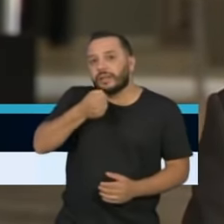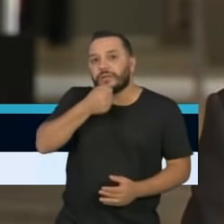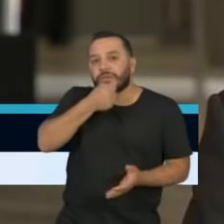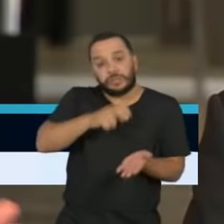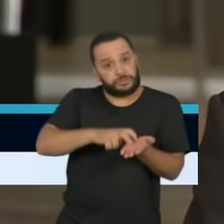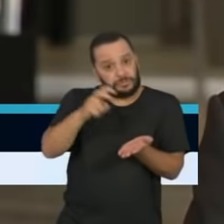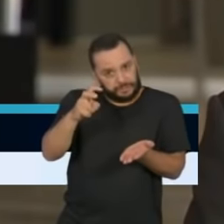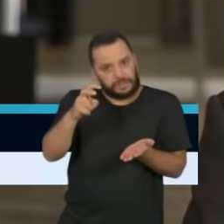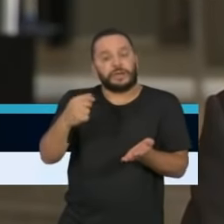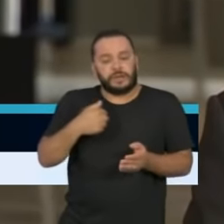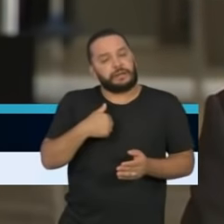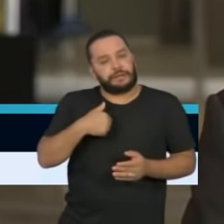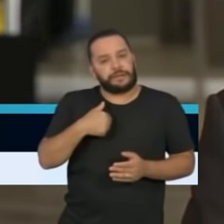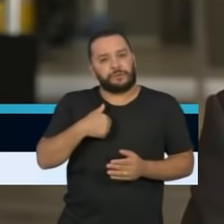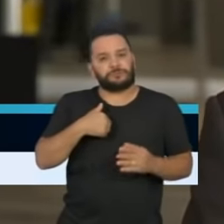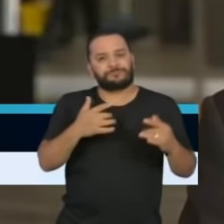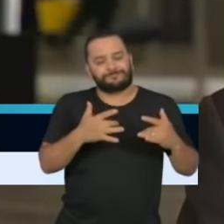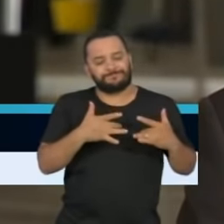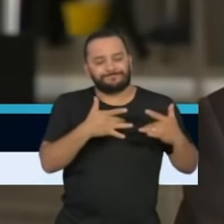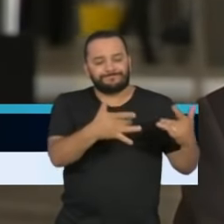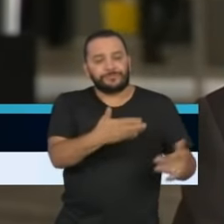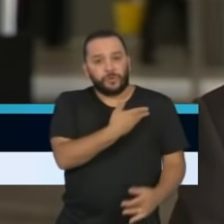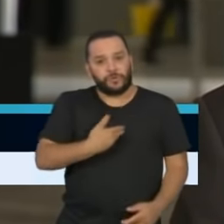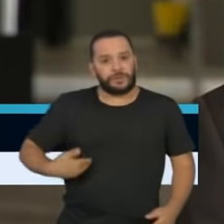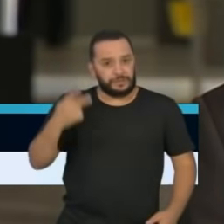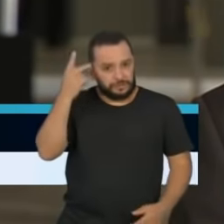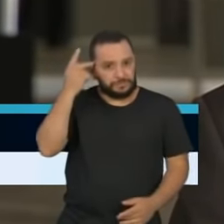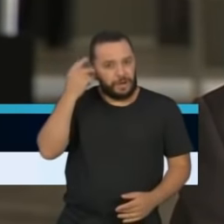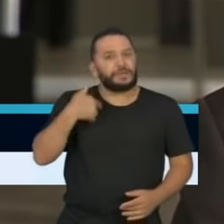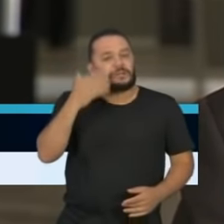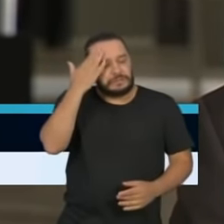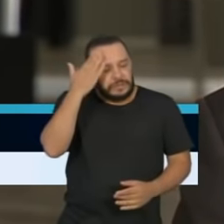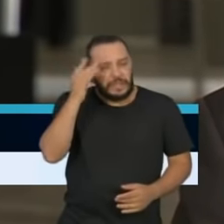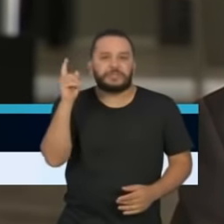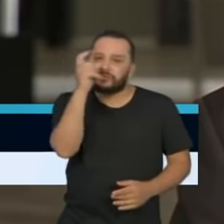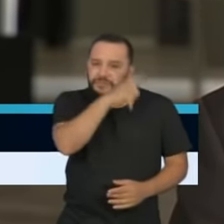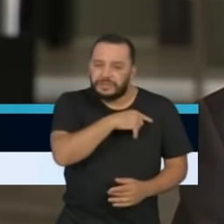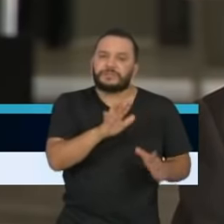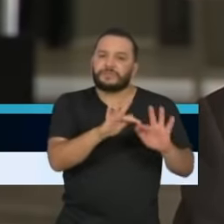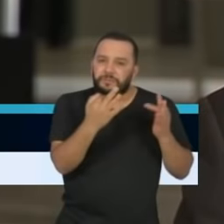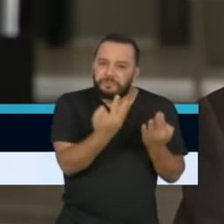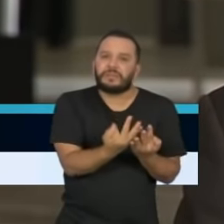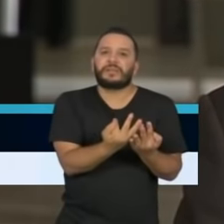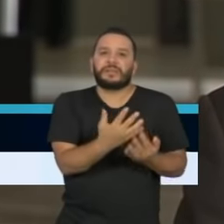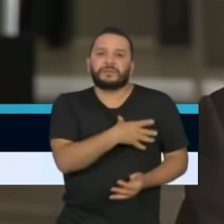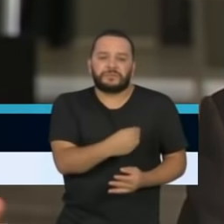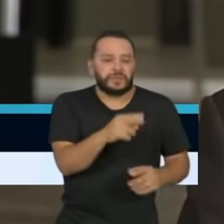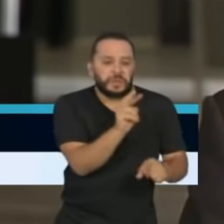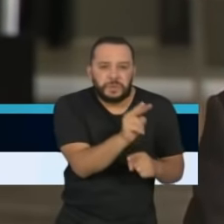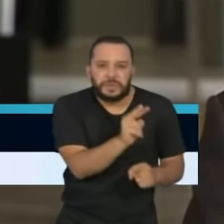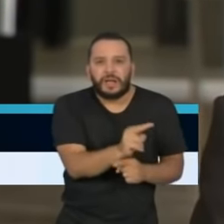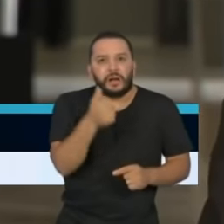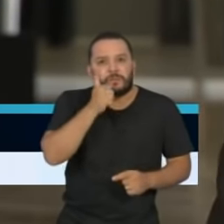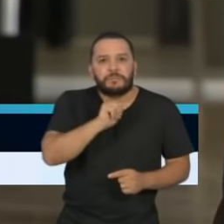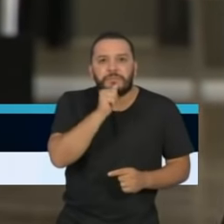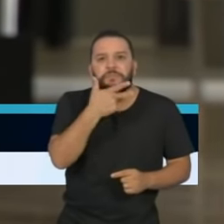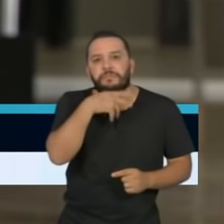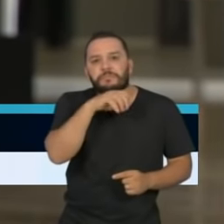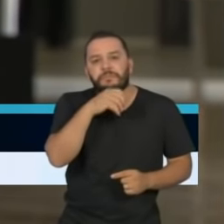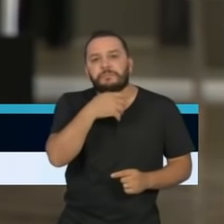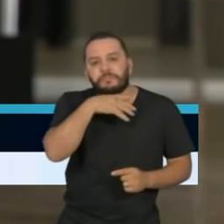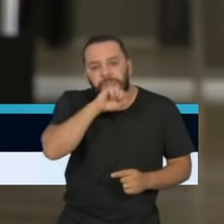a solidariedade do governo do Estado de São Paulo com essas dificuldades. Nós sabemos que tudo é muito difícil, nenhuma decisão dessas